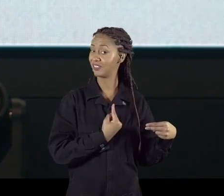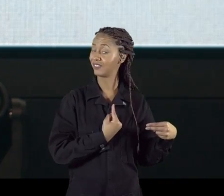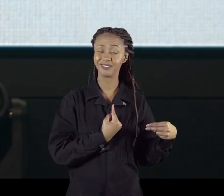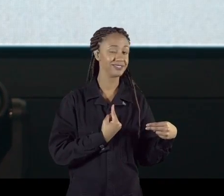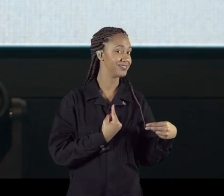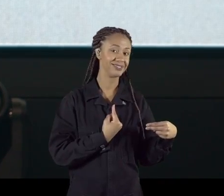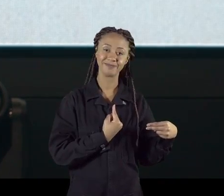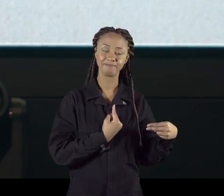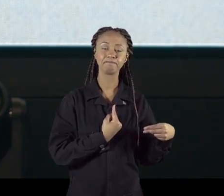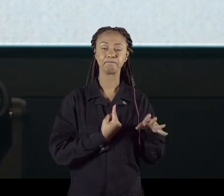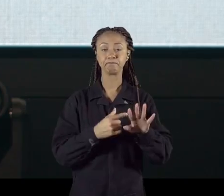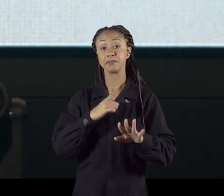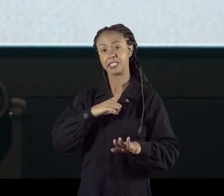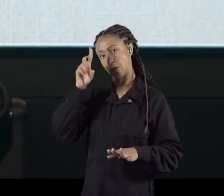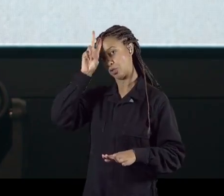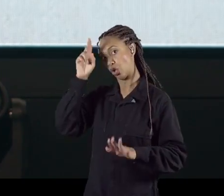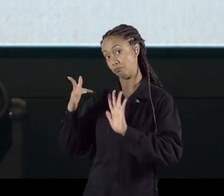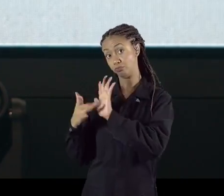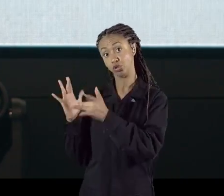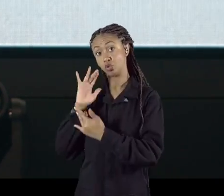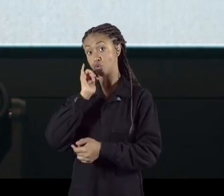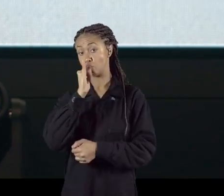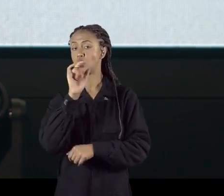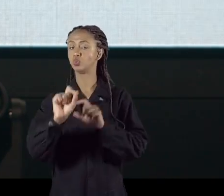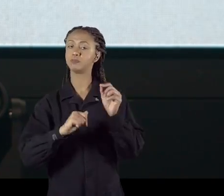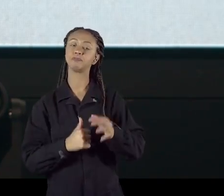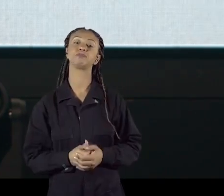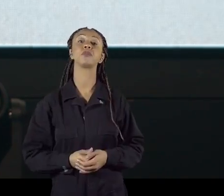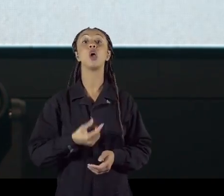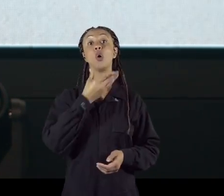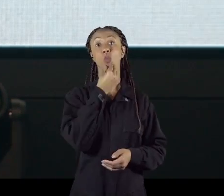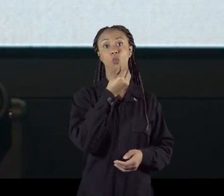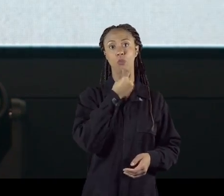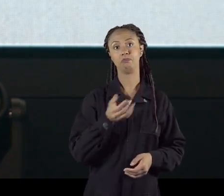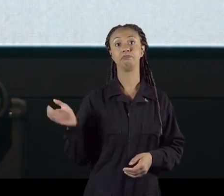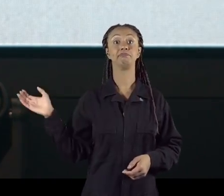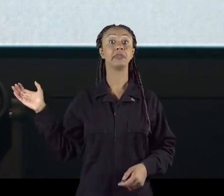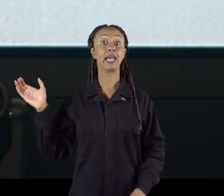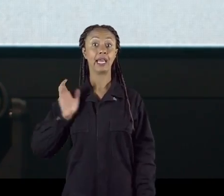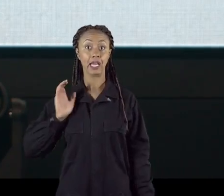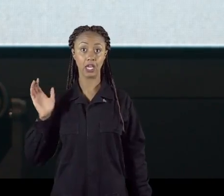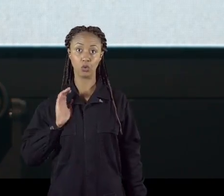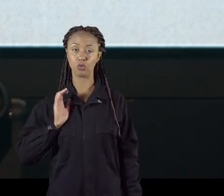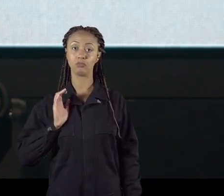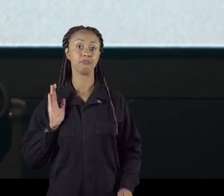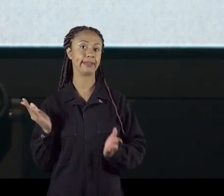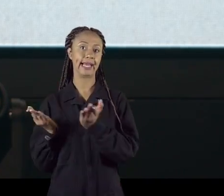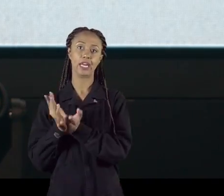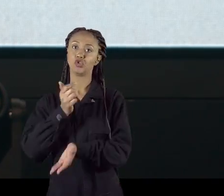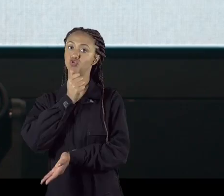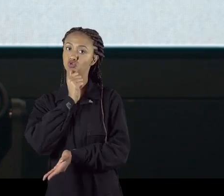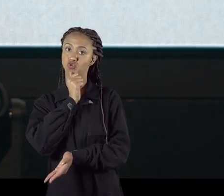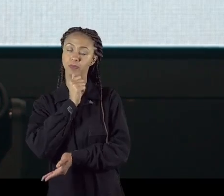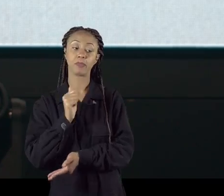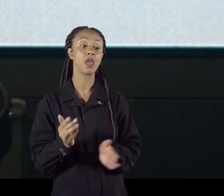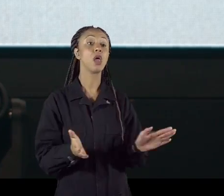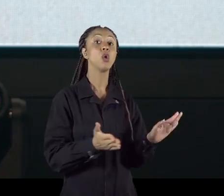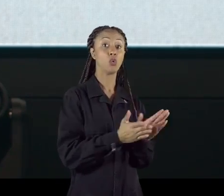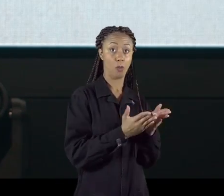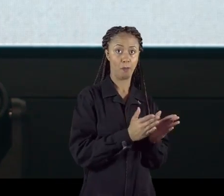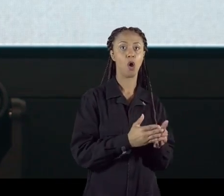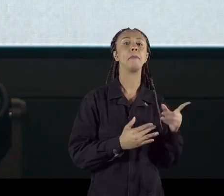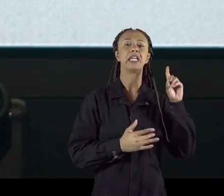a Jesus conta uma história em que ele disse que havia um homem rico sem Deus e um homem